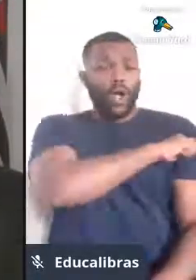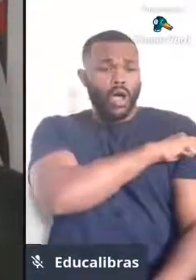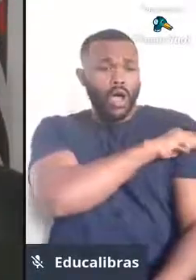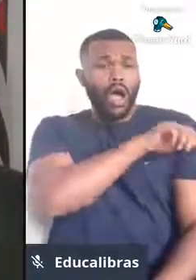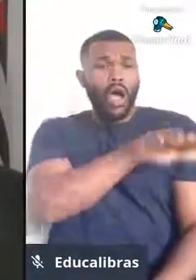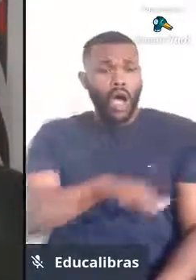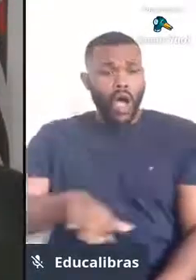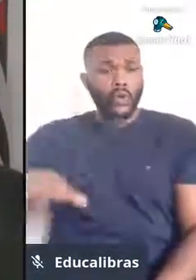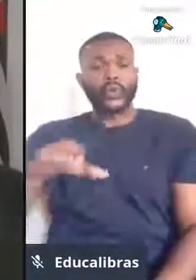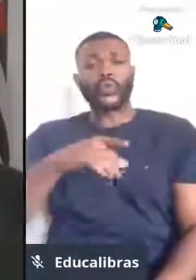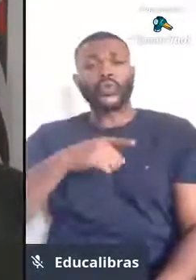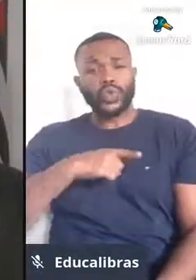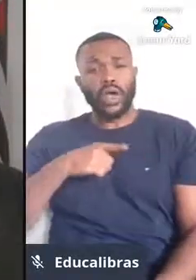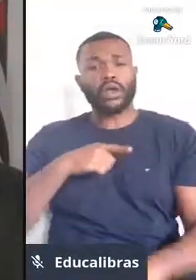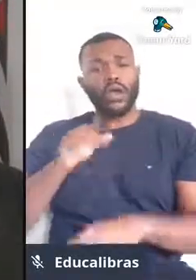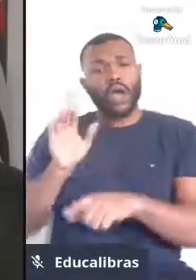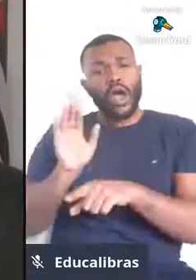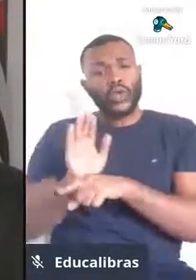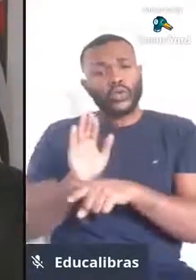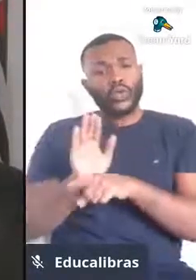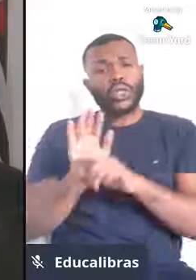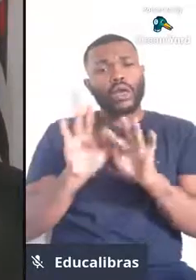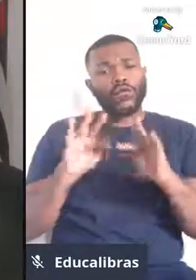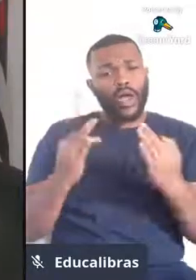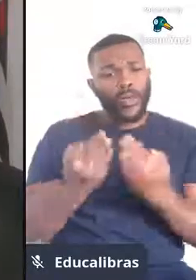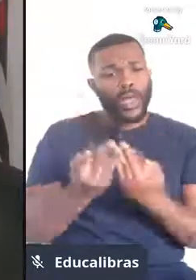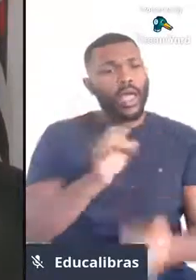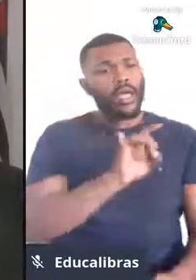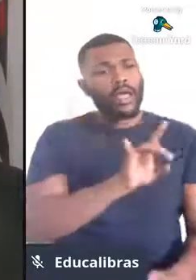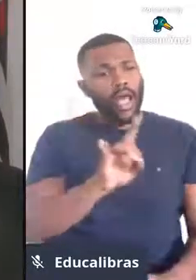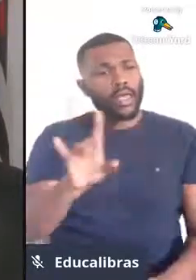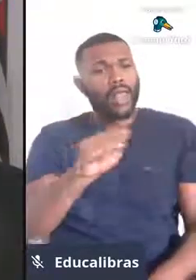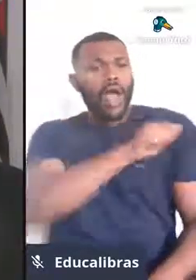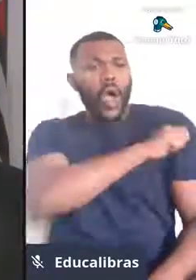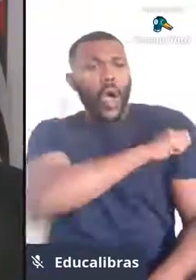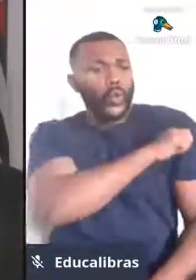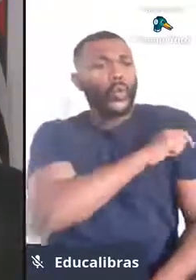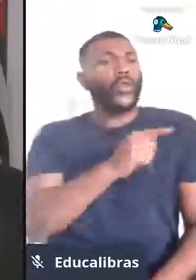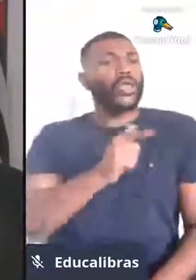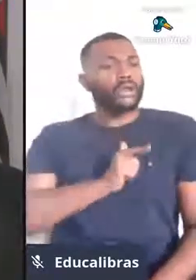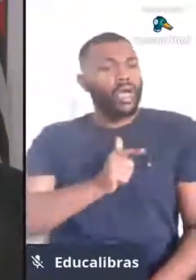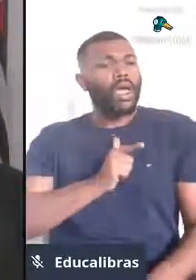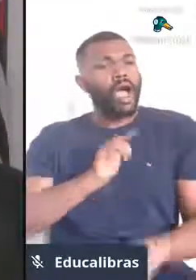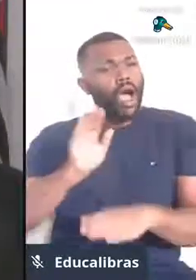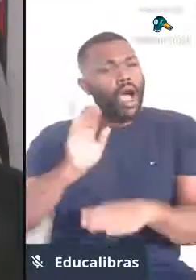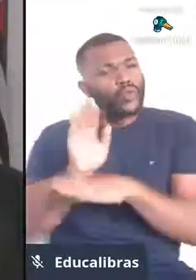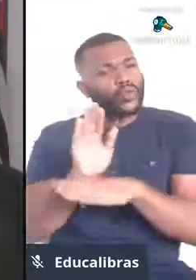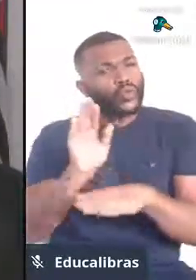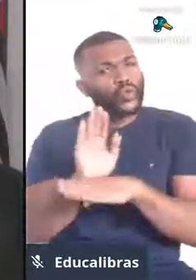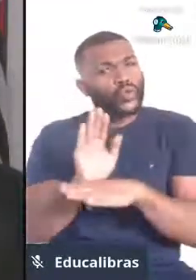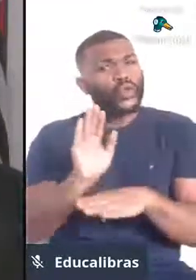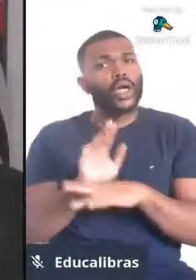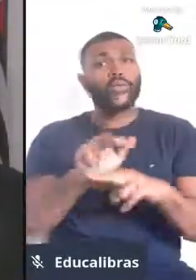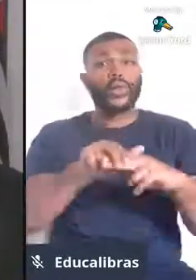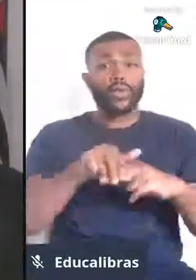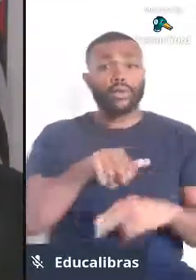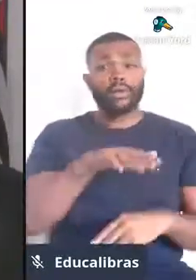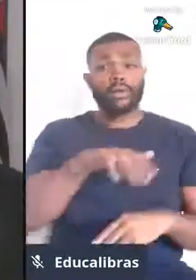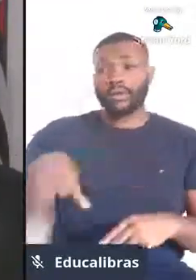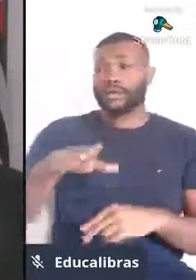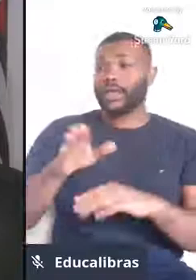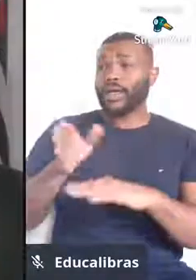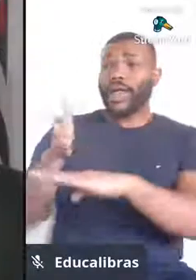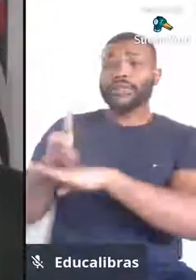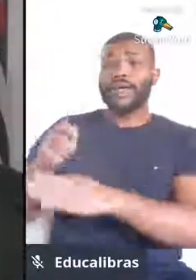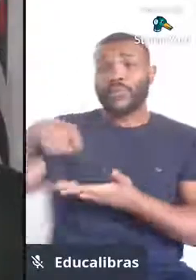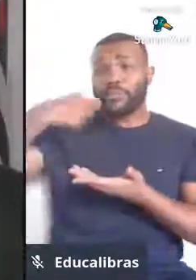auxílio, a família recebeu por criança um auxílio financeiro, porque essas crianças deixaram de ter acesso à merenda que